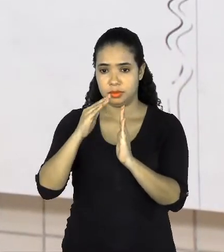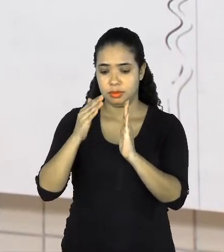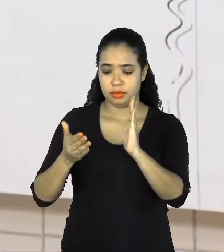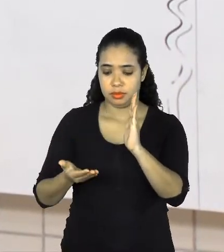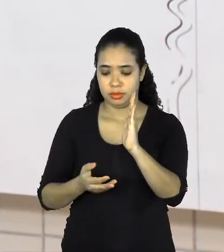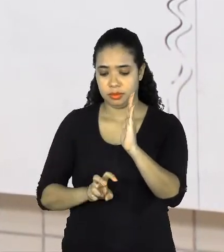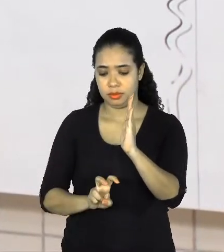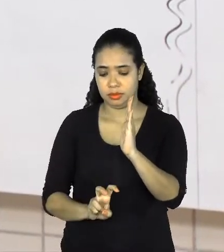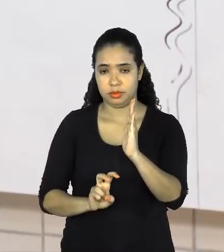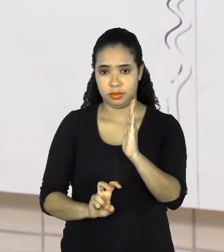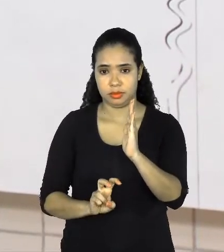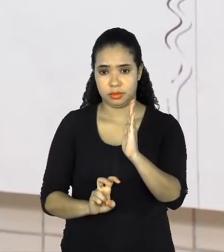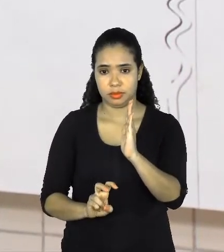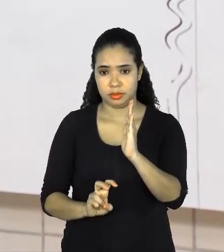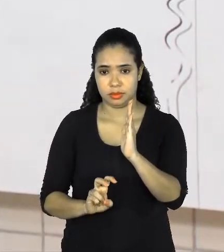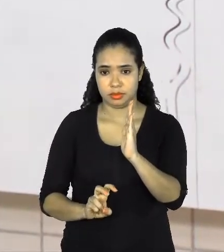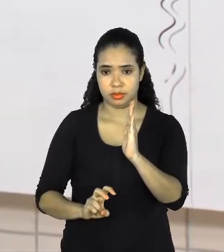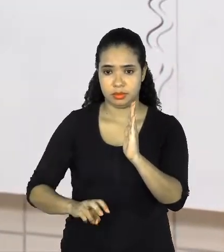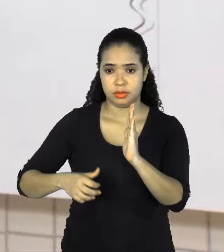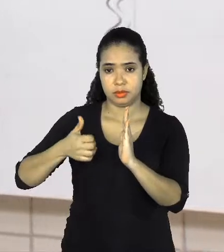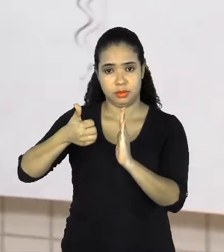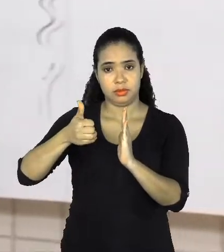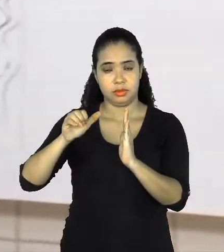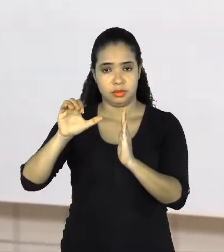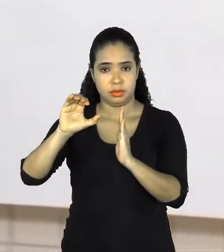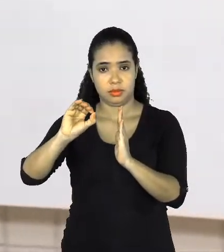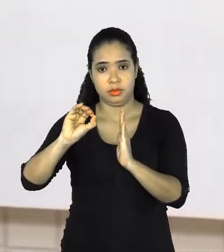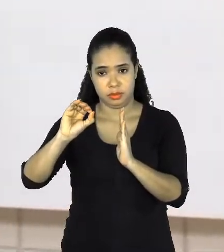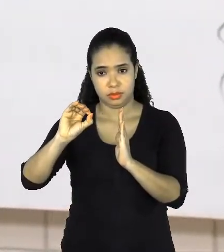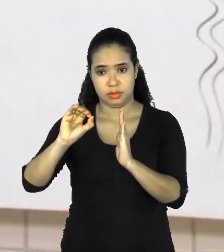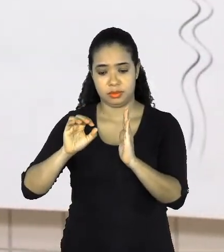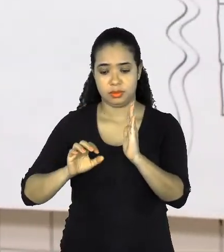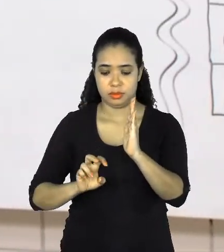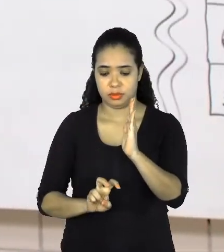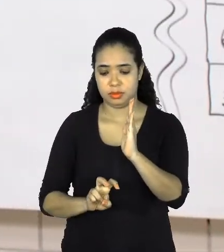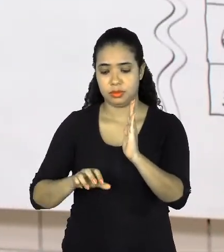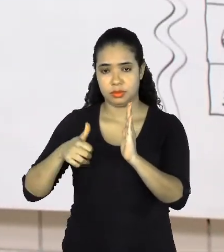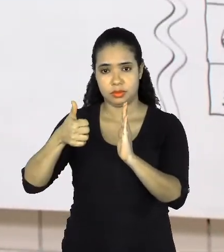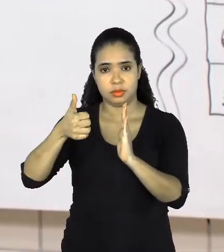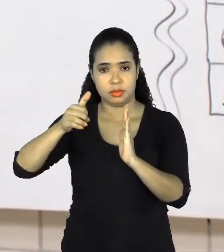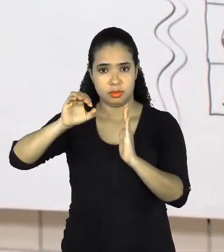adjacente sobre a hipotenusa. Então, eu vou ter 5 sobre 2.